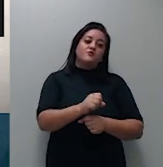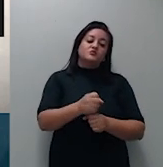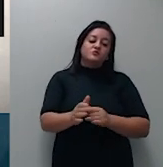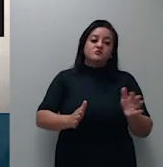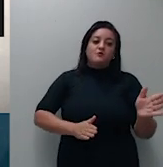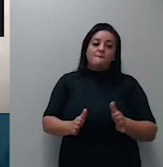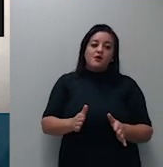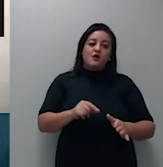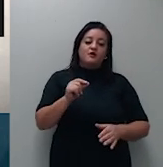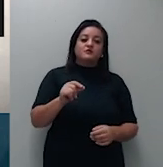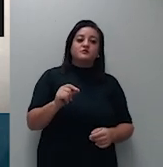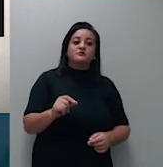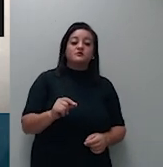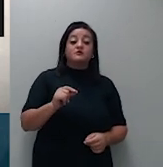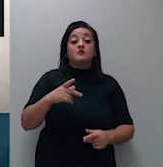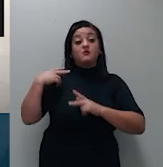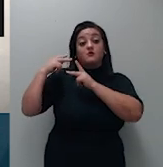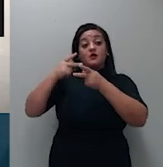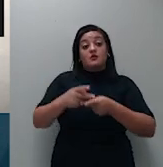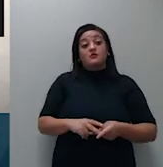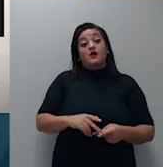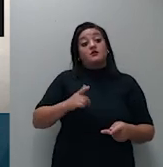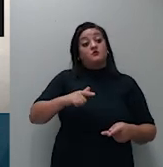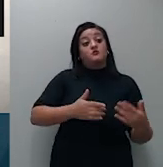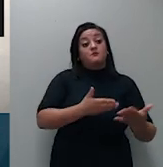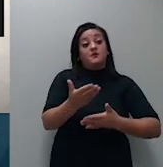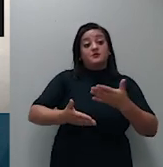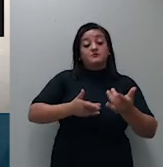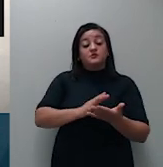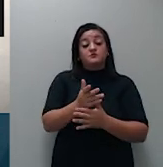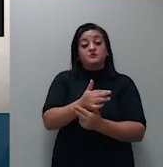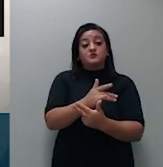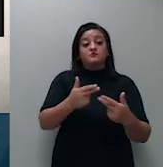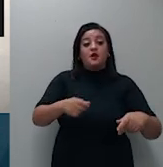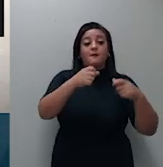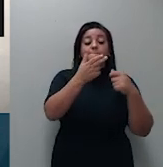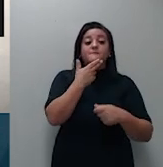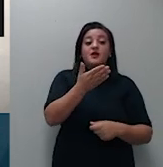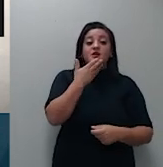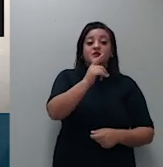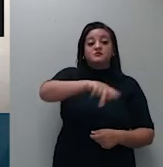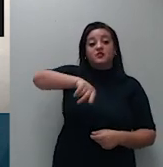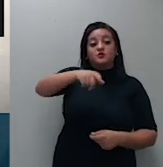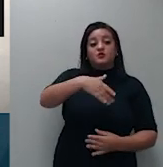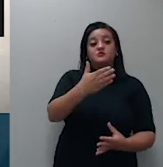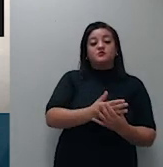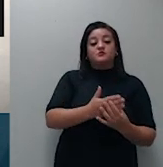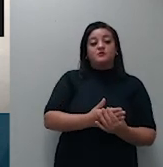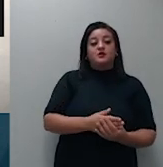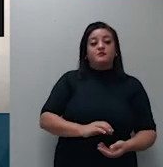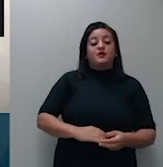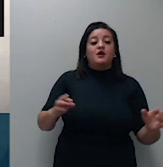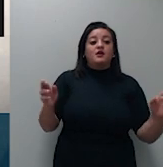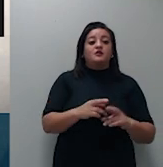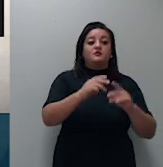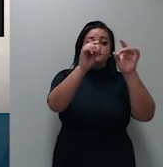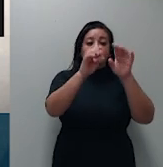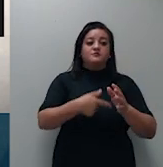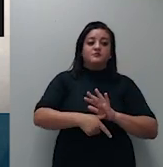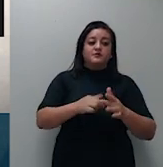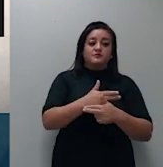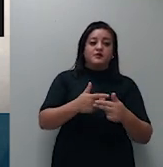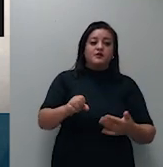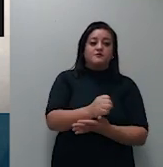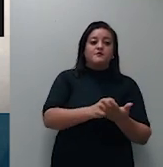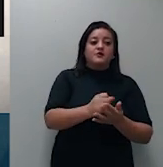anos o prazo para que o herdeiro que não participou da partilha peça sua anulação a despeito desses